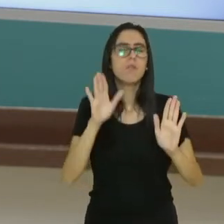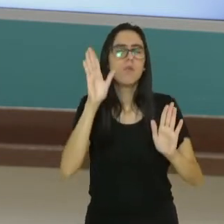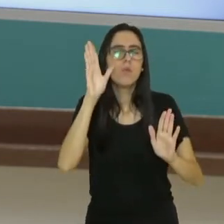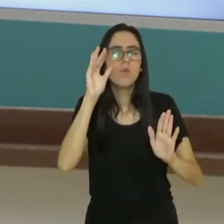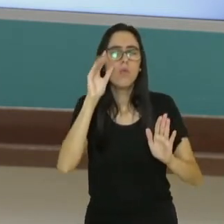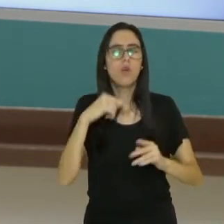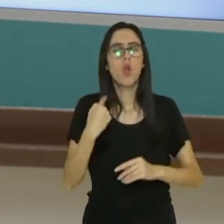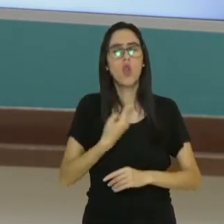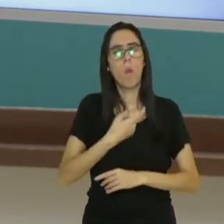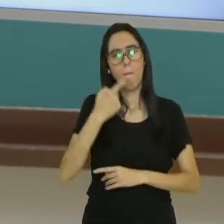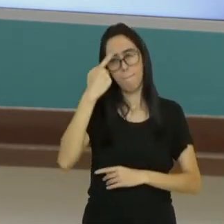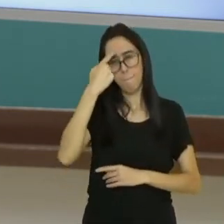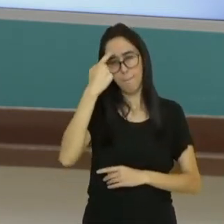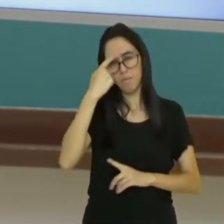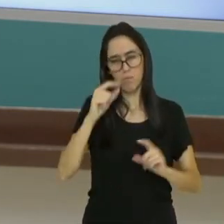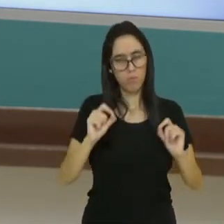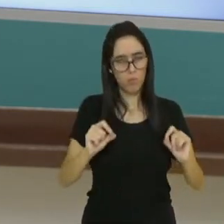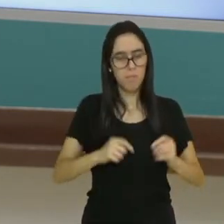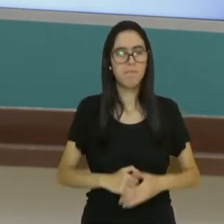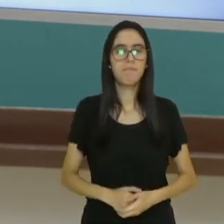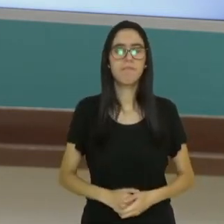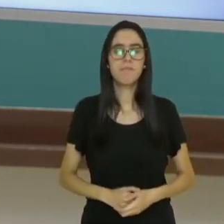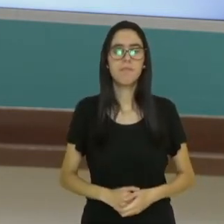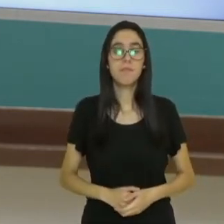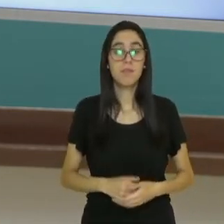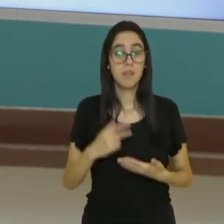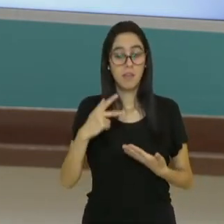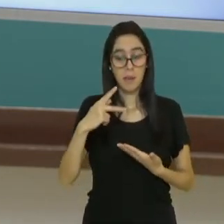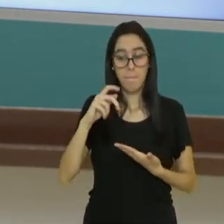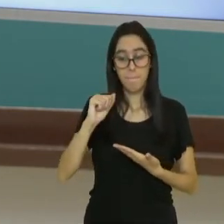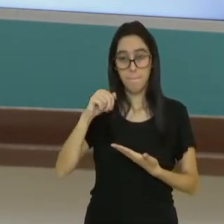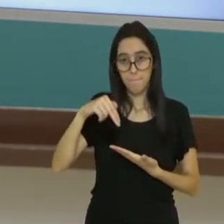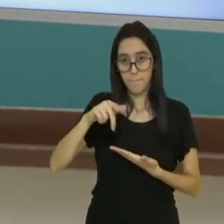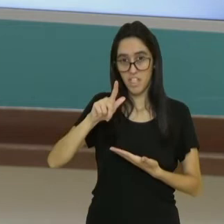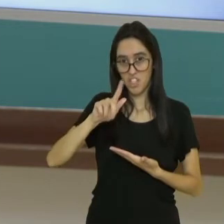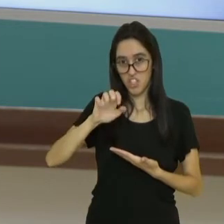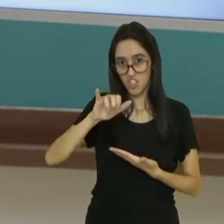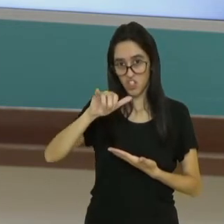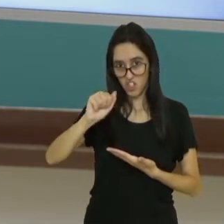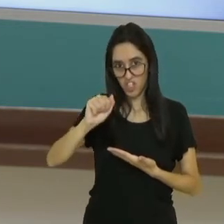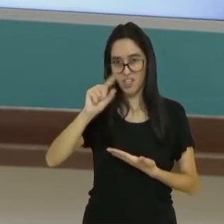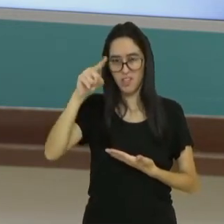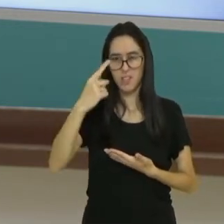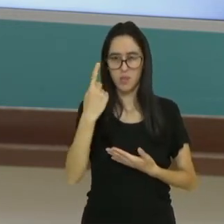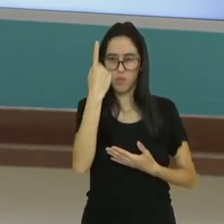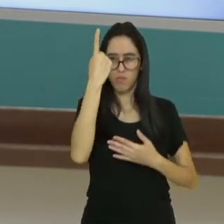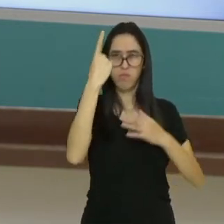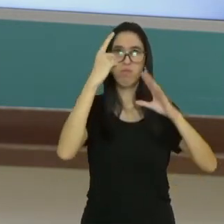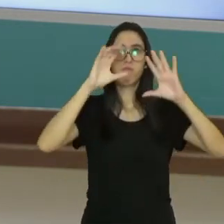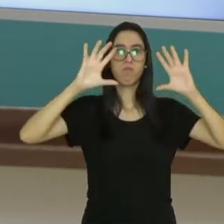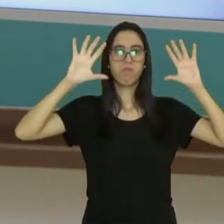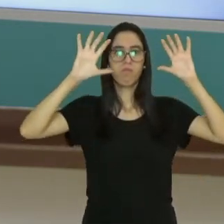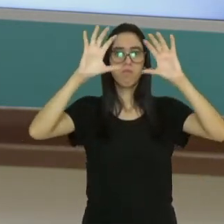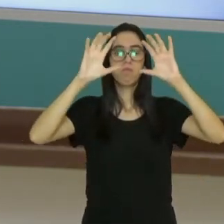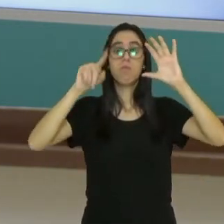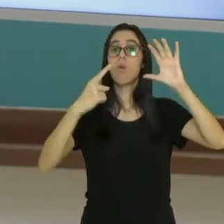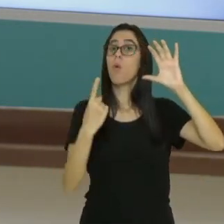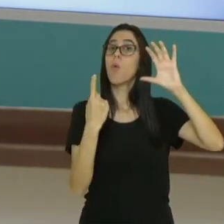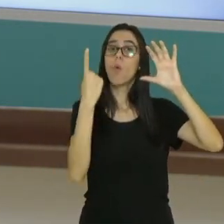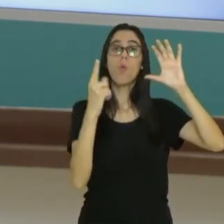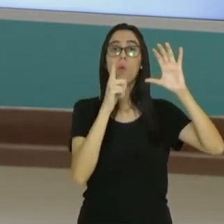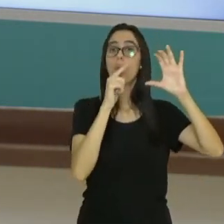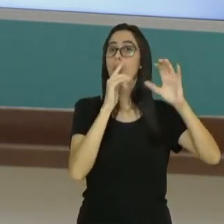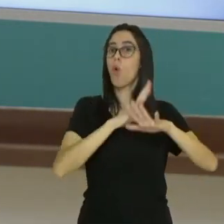vamos pensar que quando existia a Pangeia, segundo os estudos, que era esse supercontinente, era um único